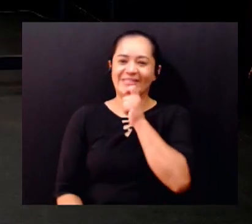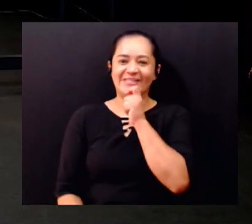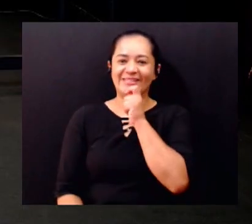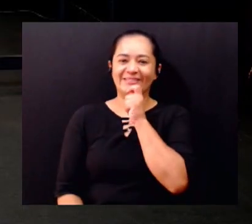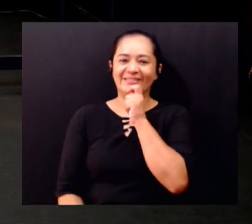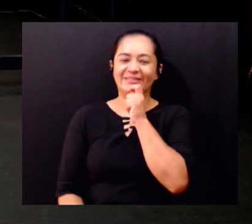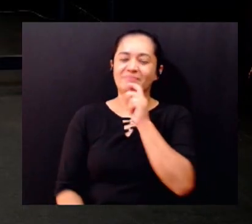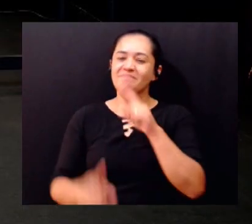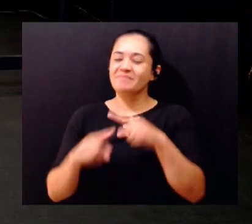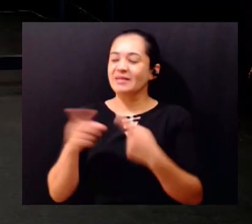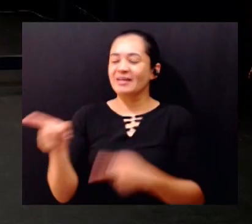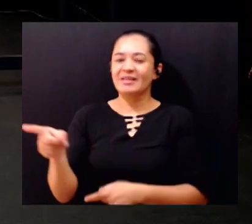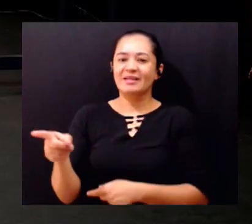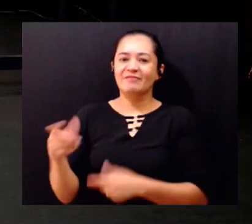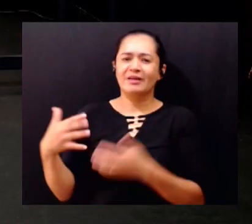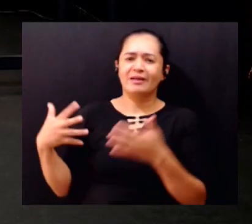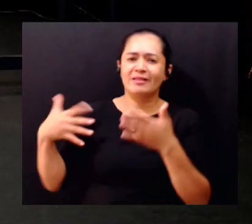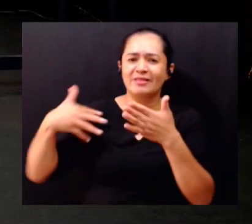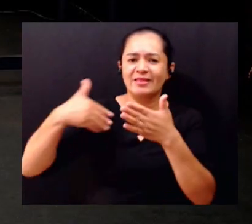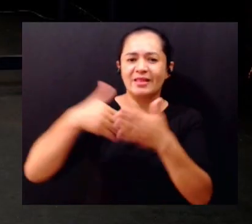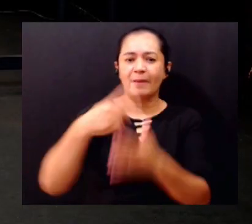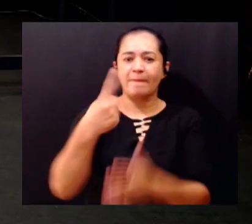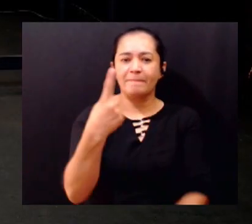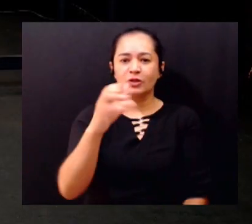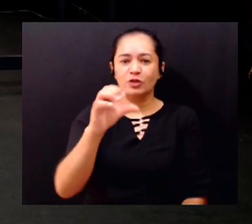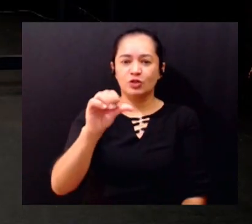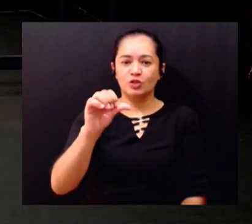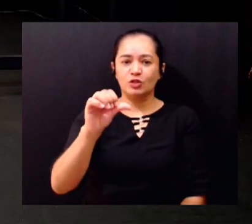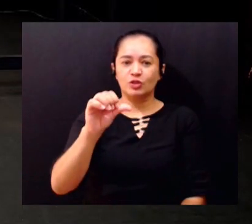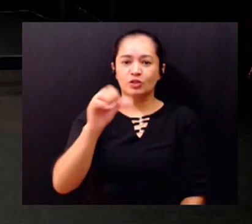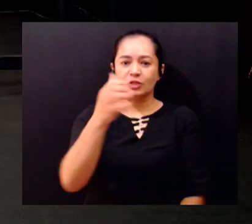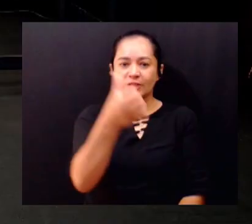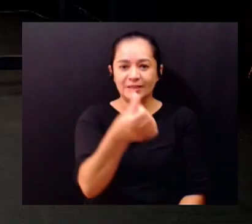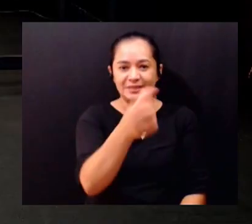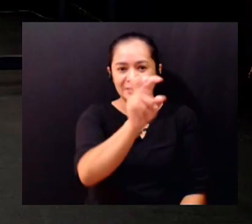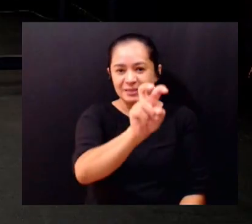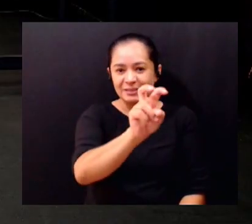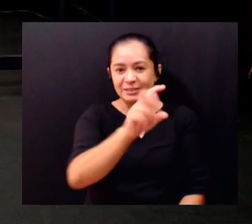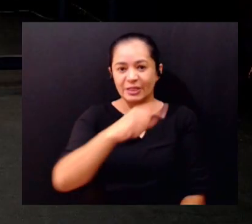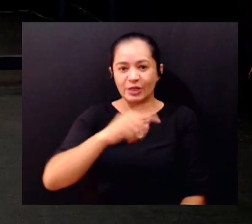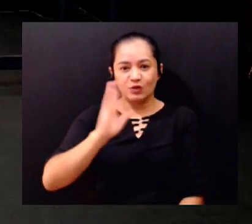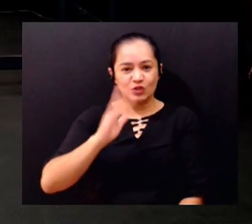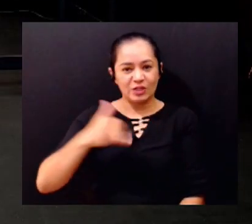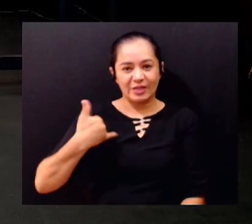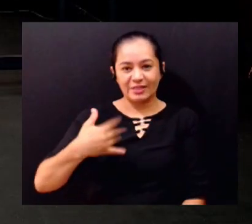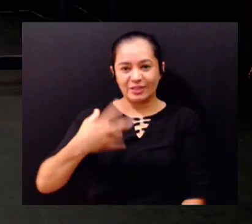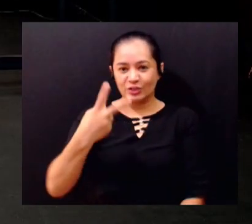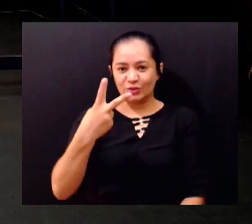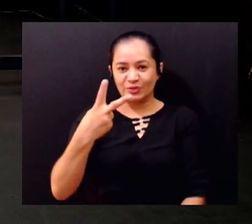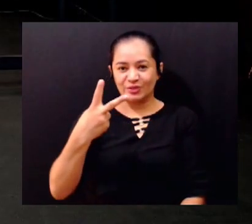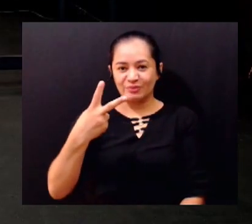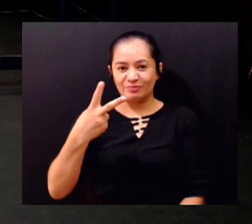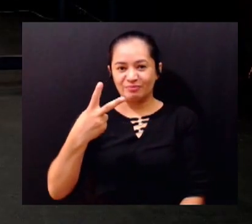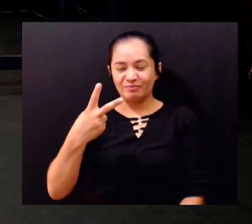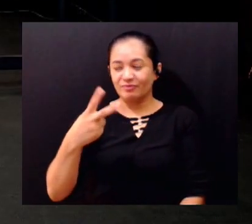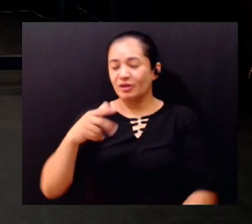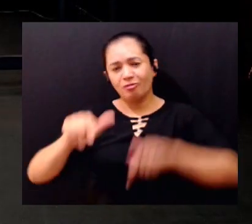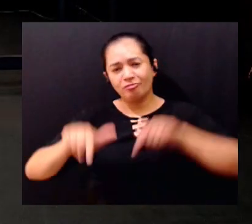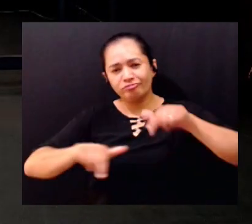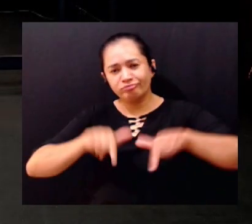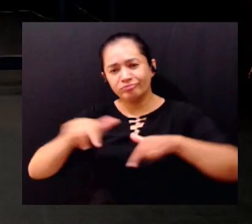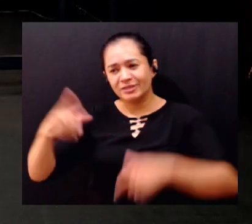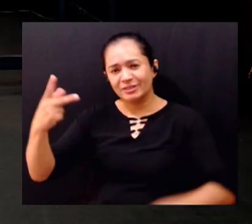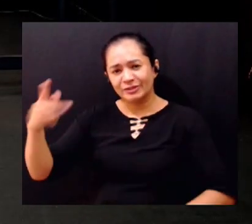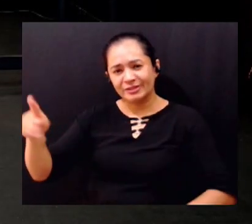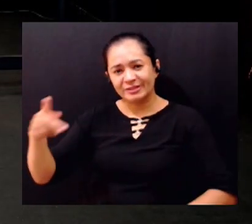foi até 1965. Eu já tinha 2 aninhos, e o trabalho que o Ângelo Agostini teve